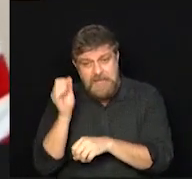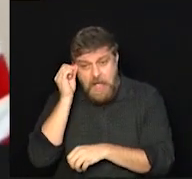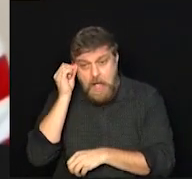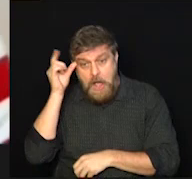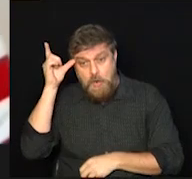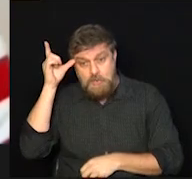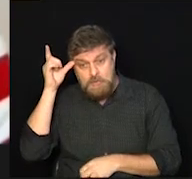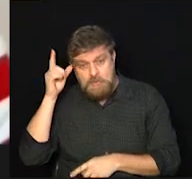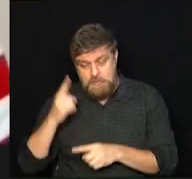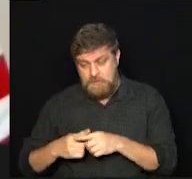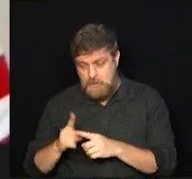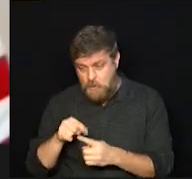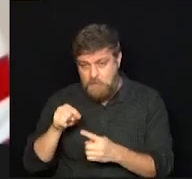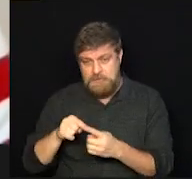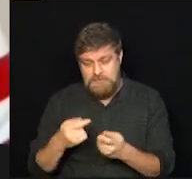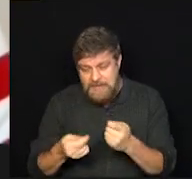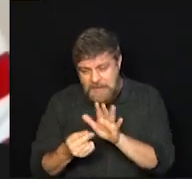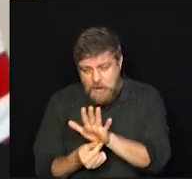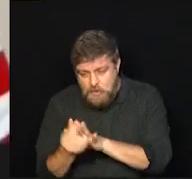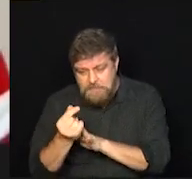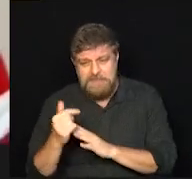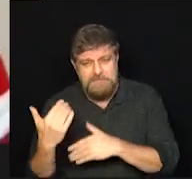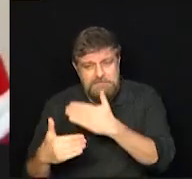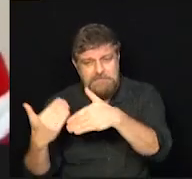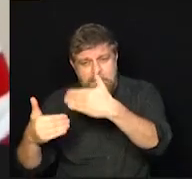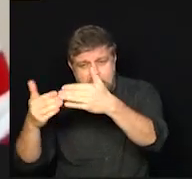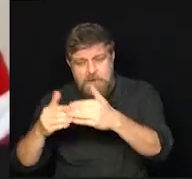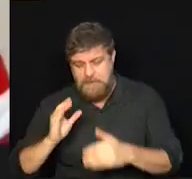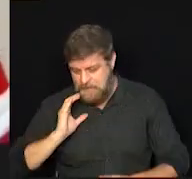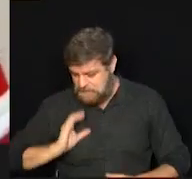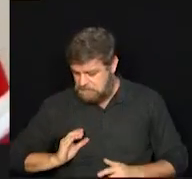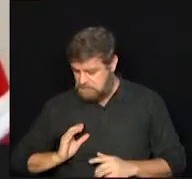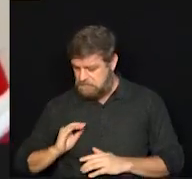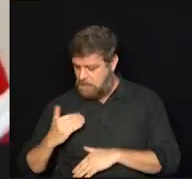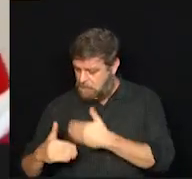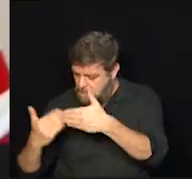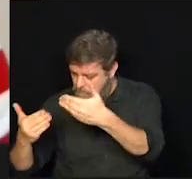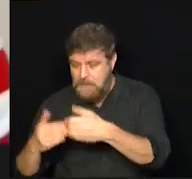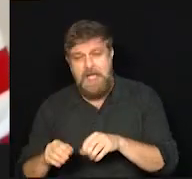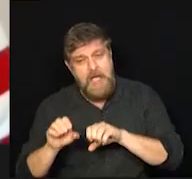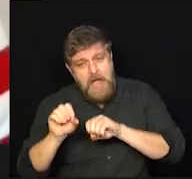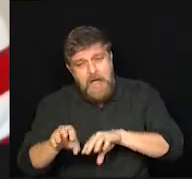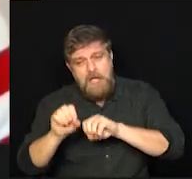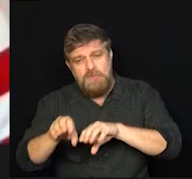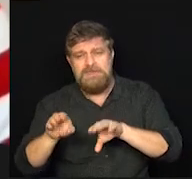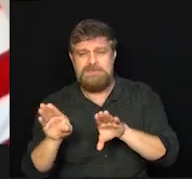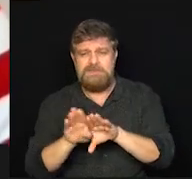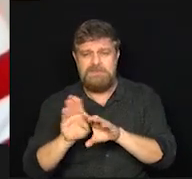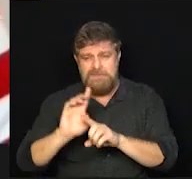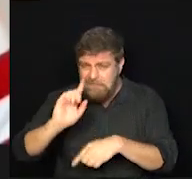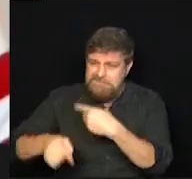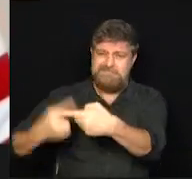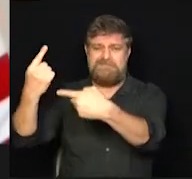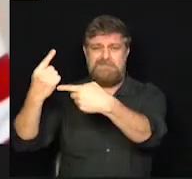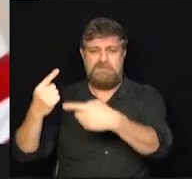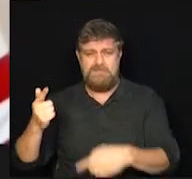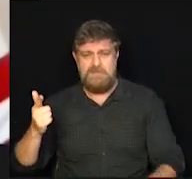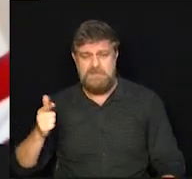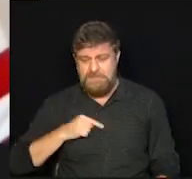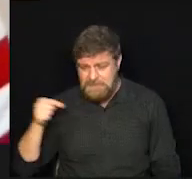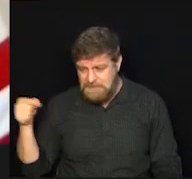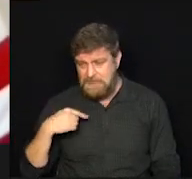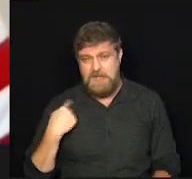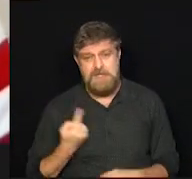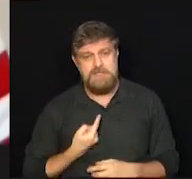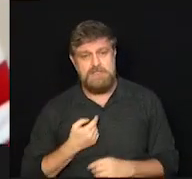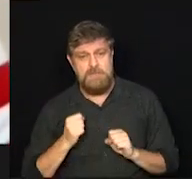cultura tudo desenvolvimento econômico de desenvolvimento da Cidadania tu Desenvolvimento da Educação todo desenvolvimento é do que